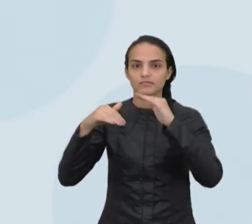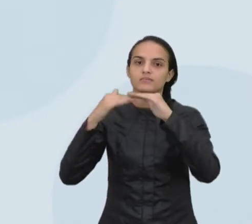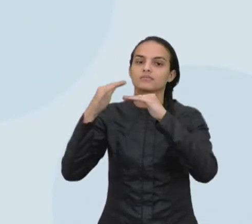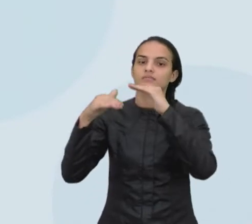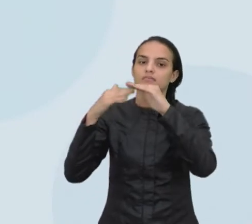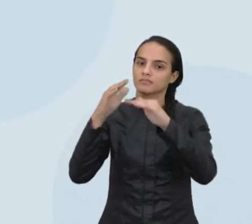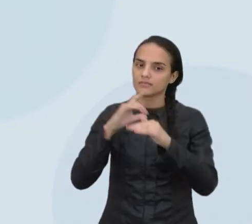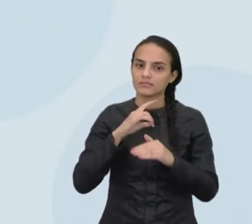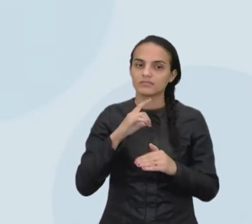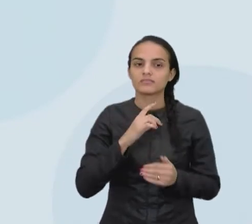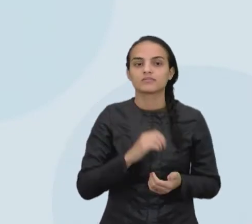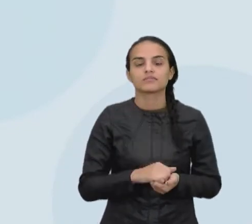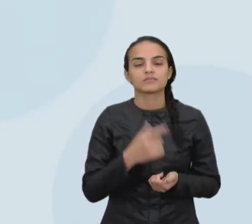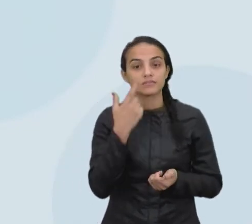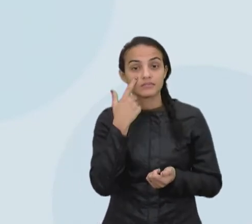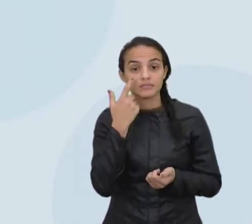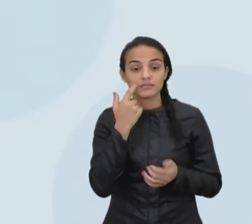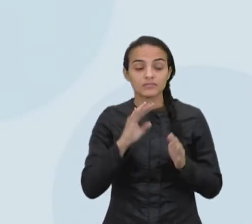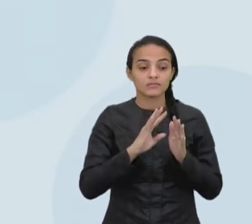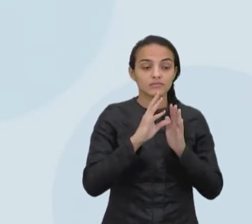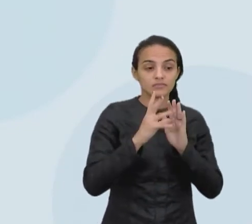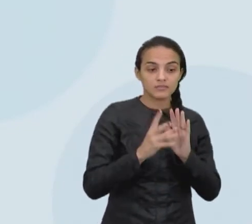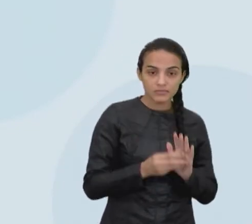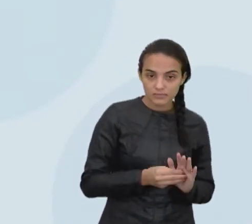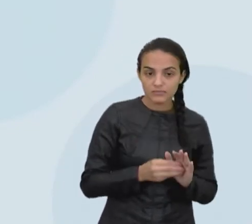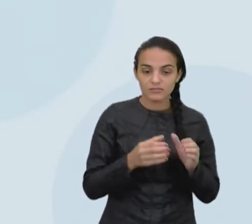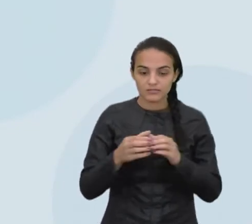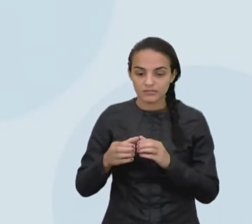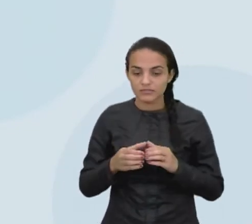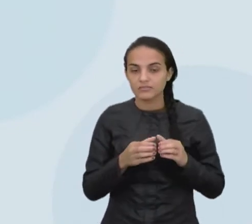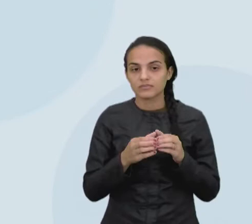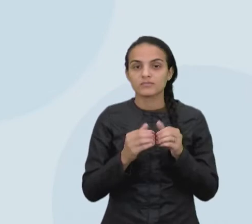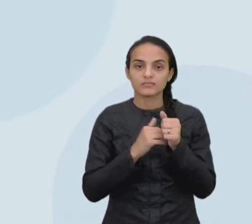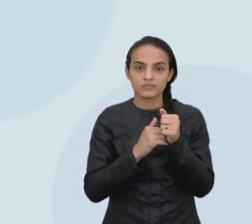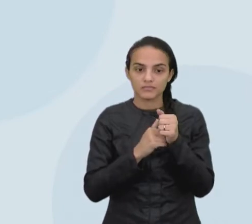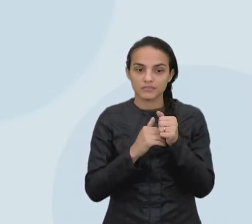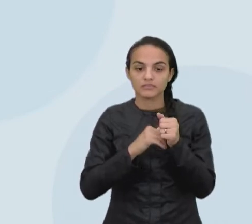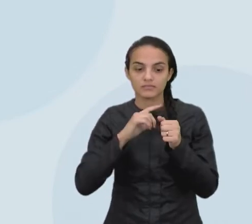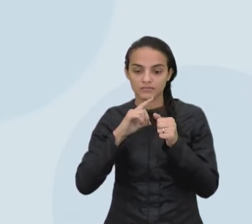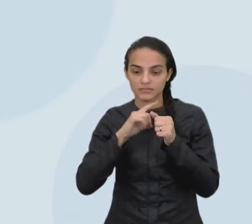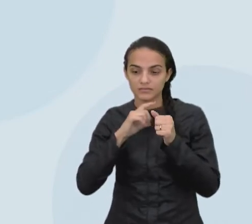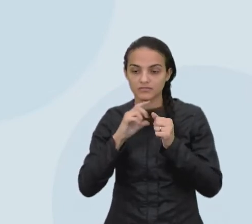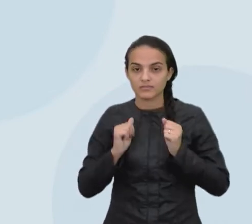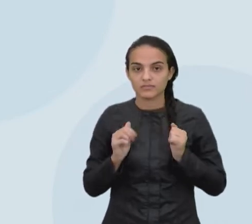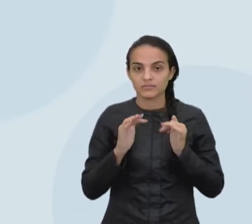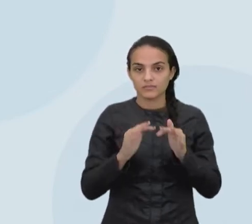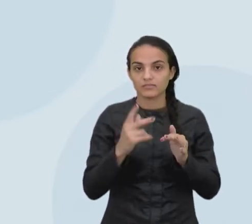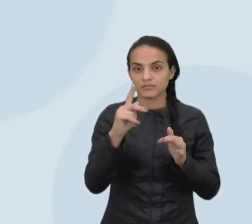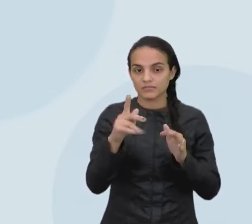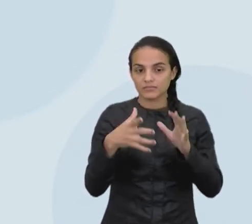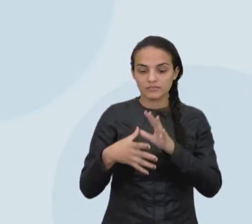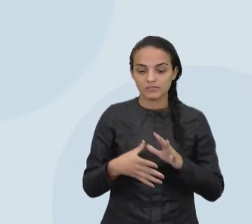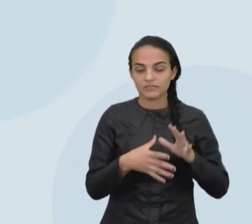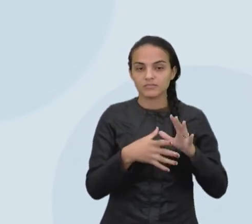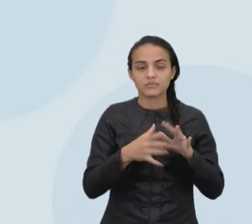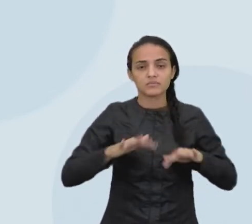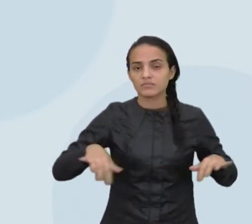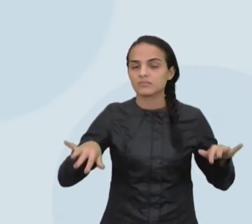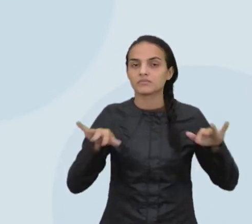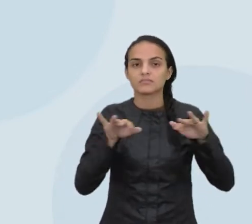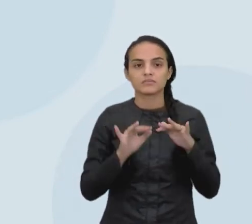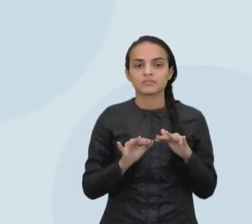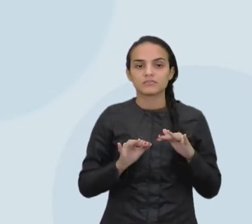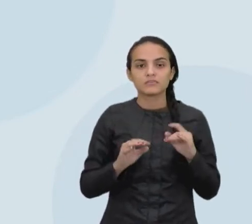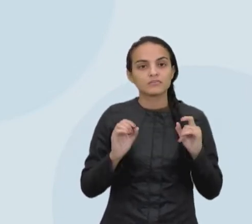urbano, determinante para todos os agentes públicos e privados que atuam no seu território. Então, isso vale para todo mundo